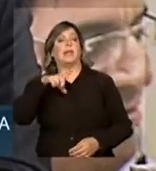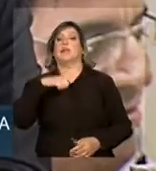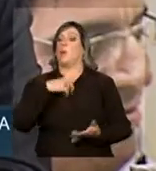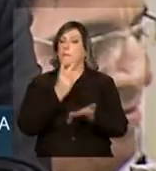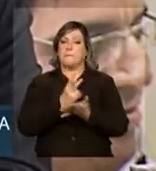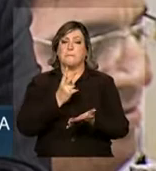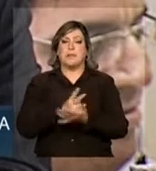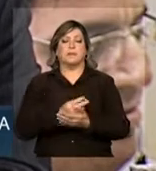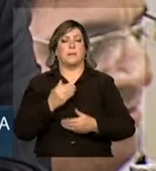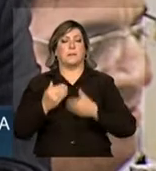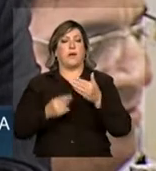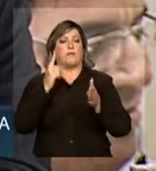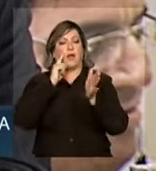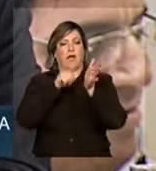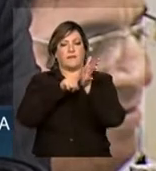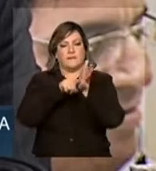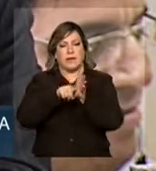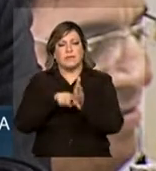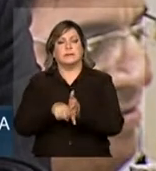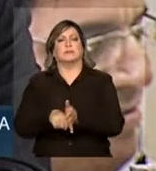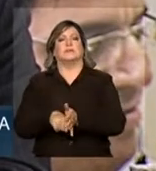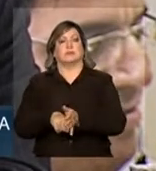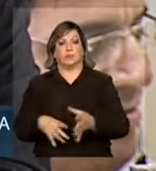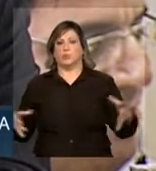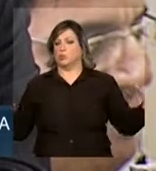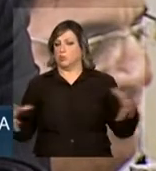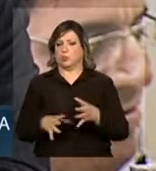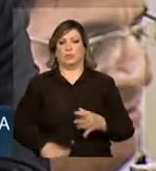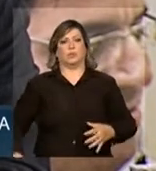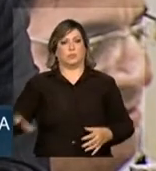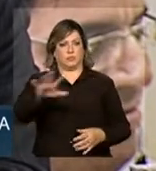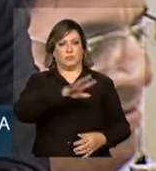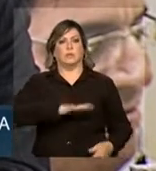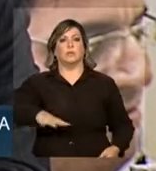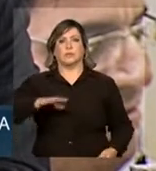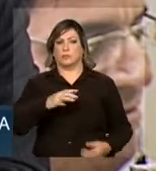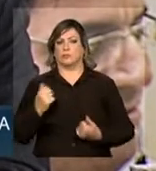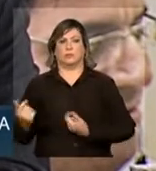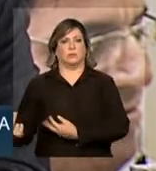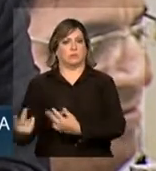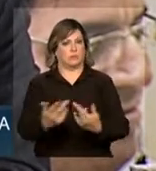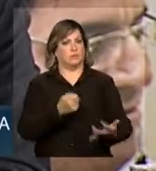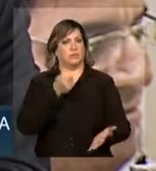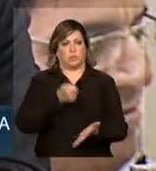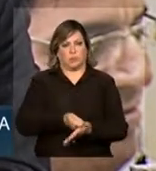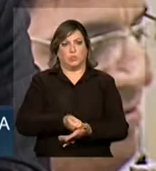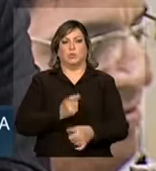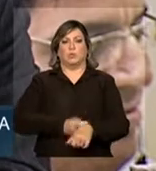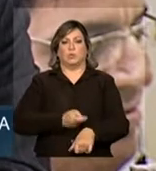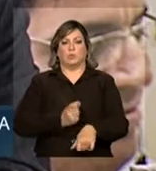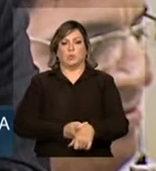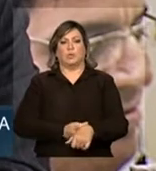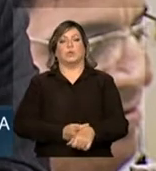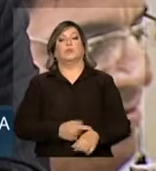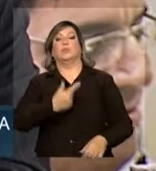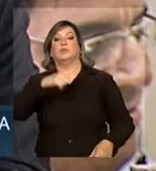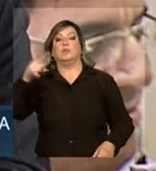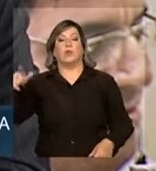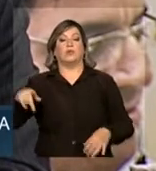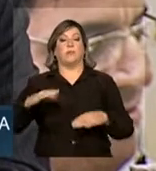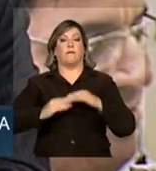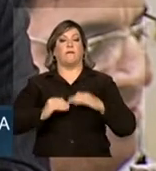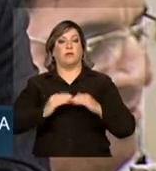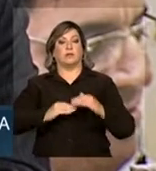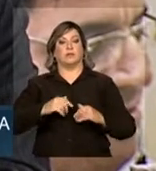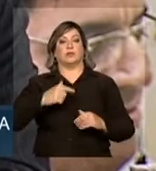processo de avaliação inclusive é conjunto o mesmo critério com o mesmo Rigor dos outros profissionais estrangeiros que